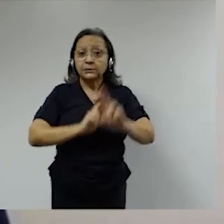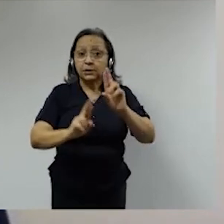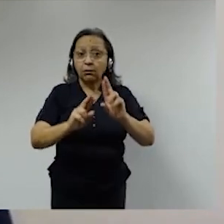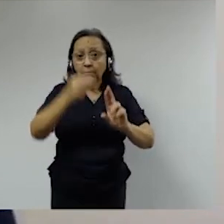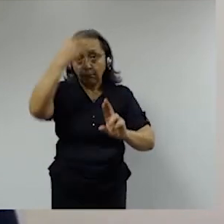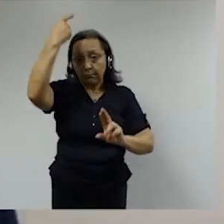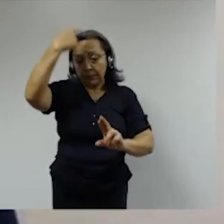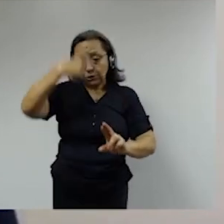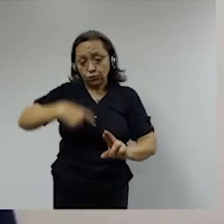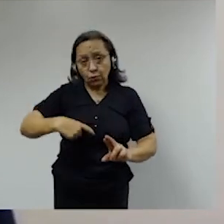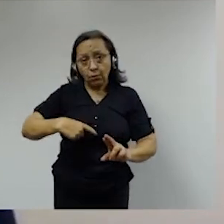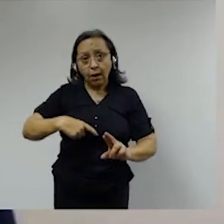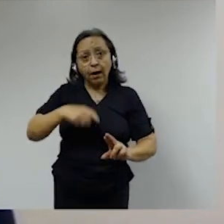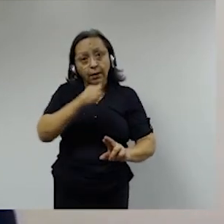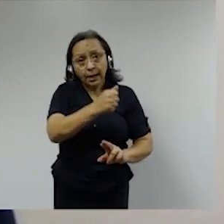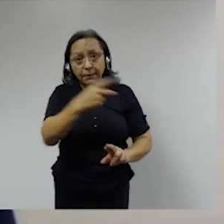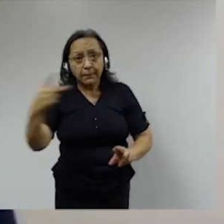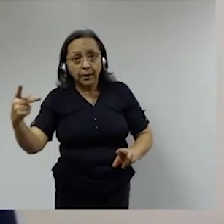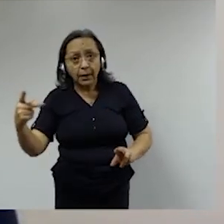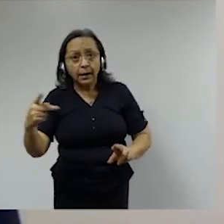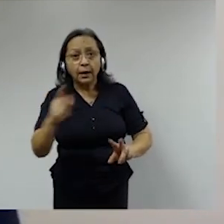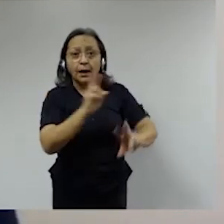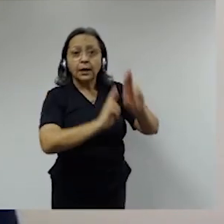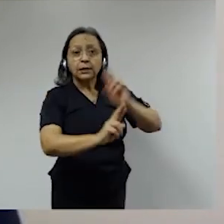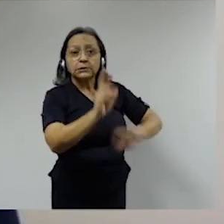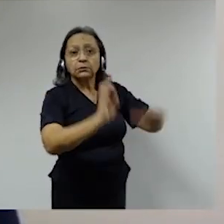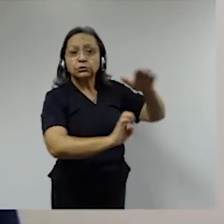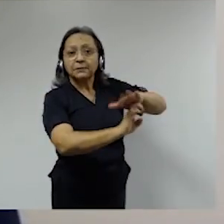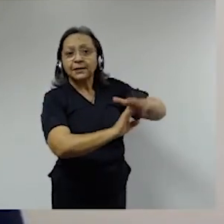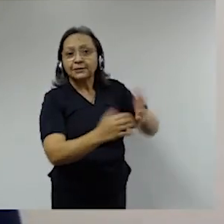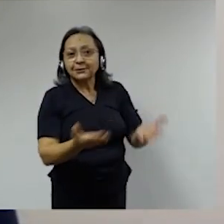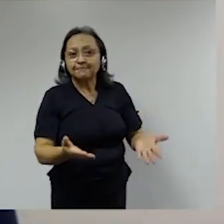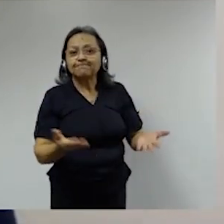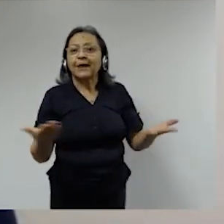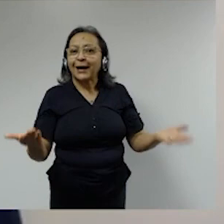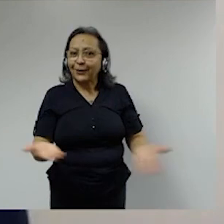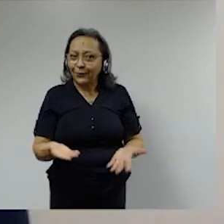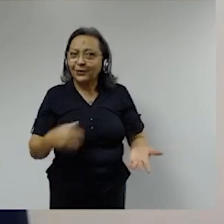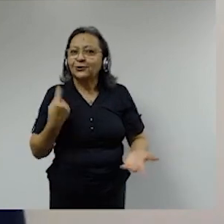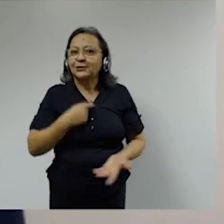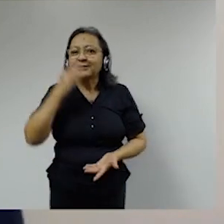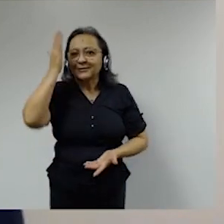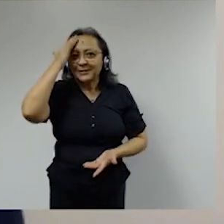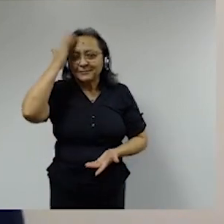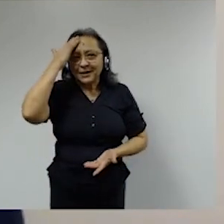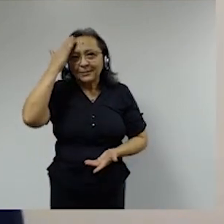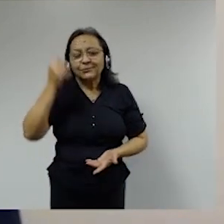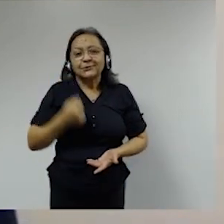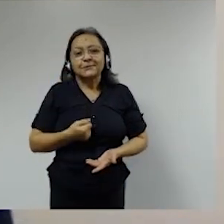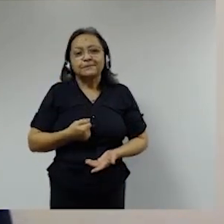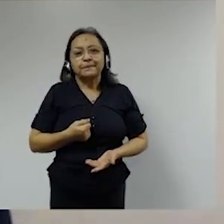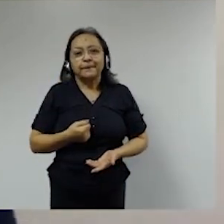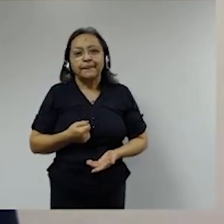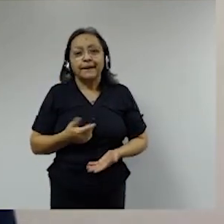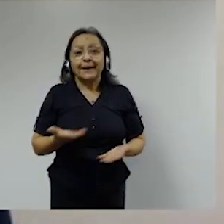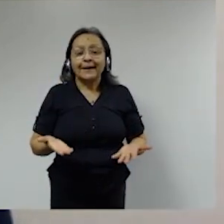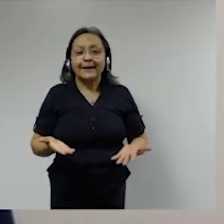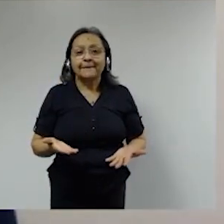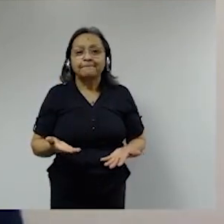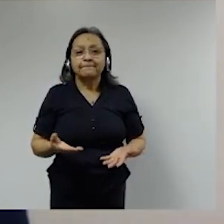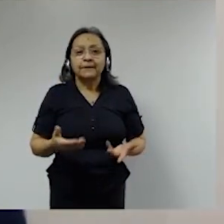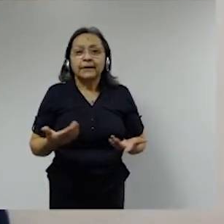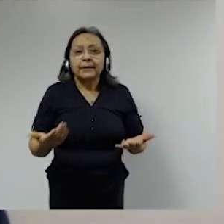de entrega e as relações de emprego. A tendência hoje, nós sabemos, é não vislumbrar